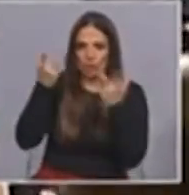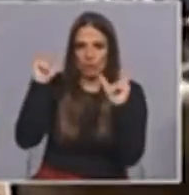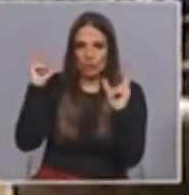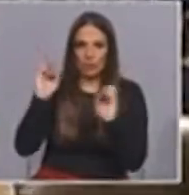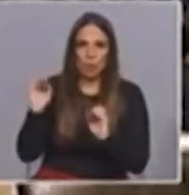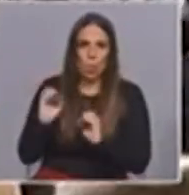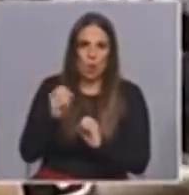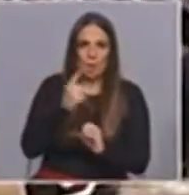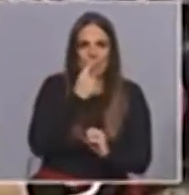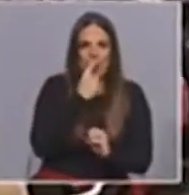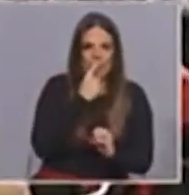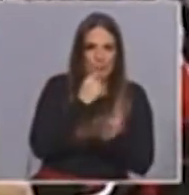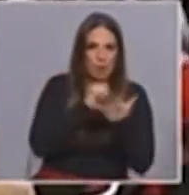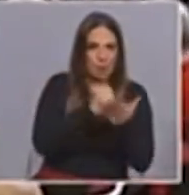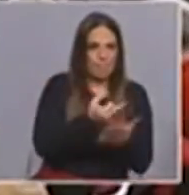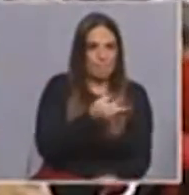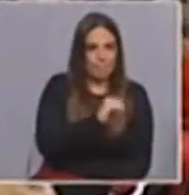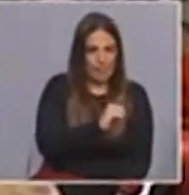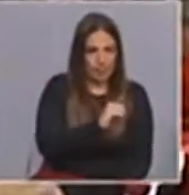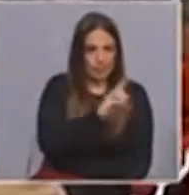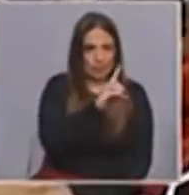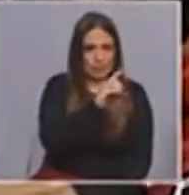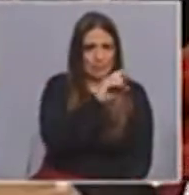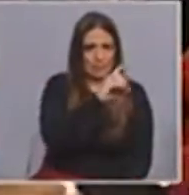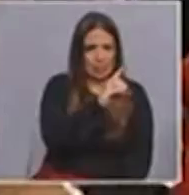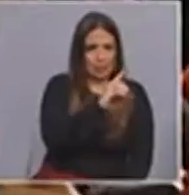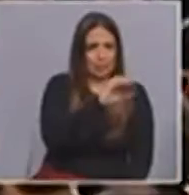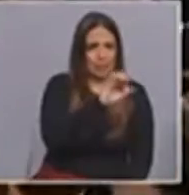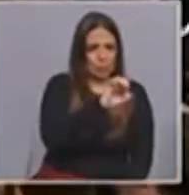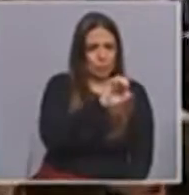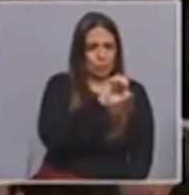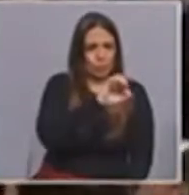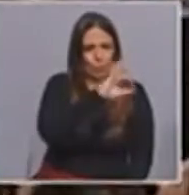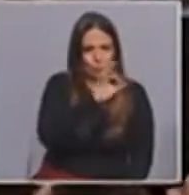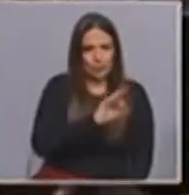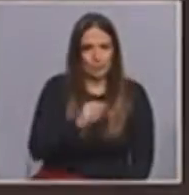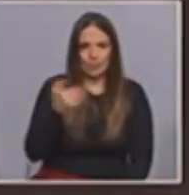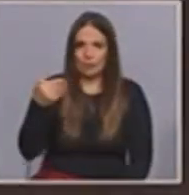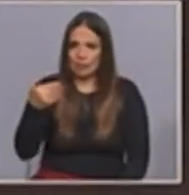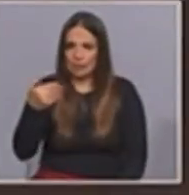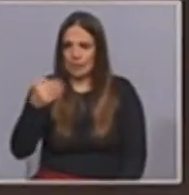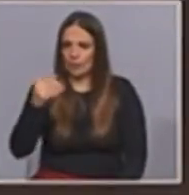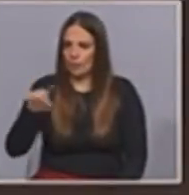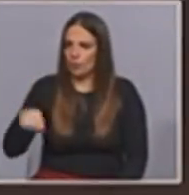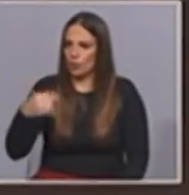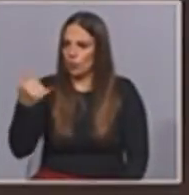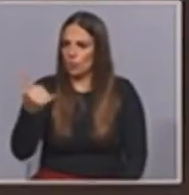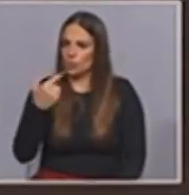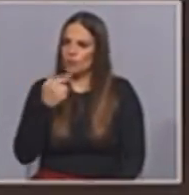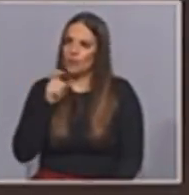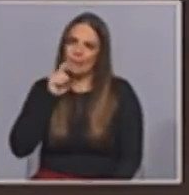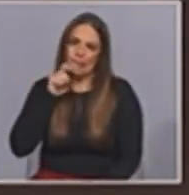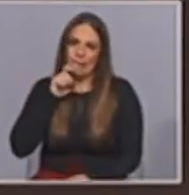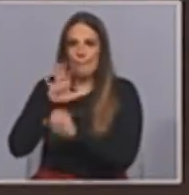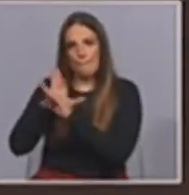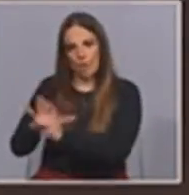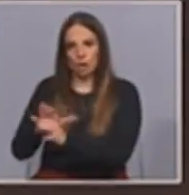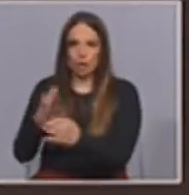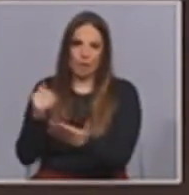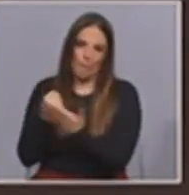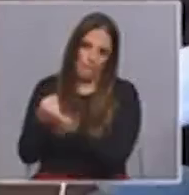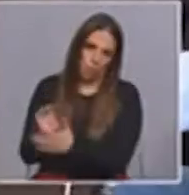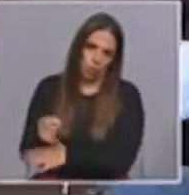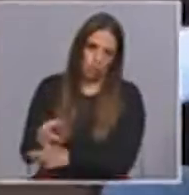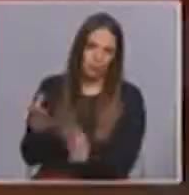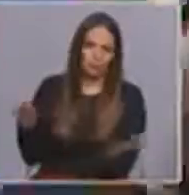64,3% preferem o apoio do PS, com apenas 17,2% a defenderem um apoio do Chega. Quanto